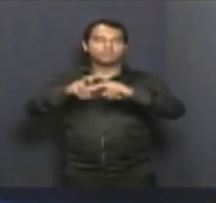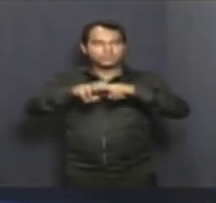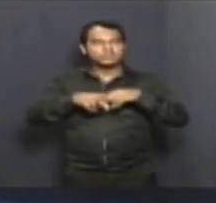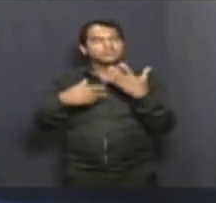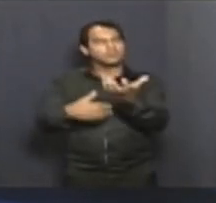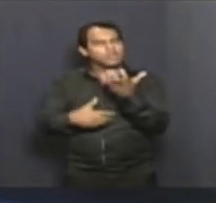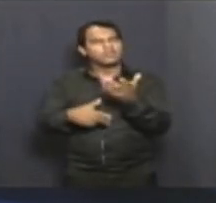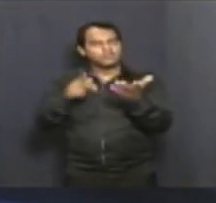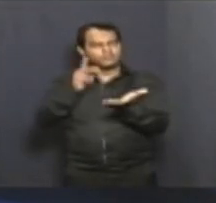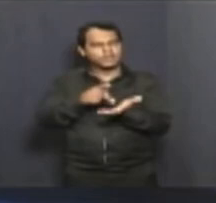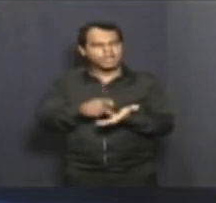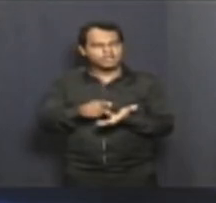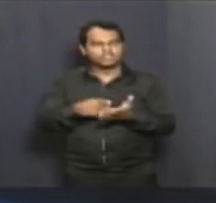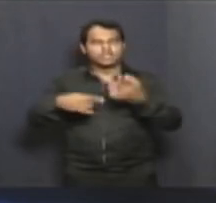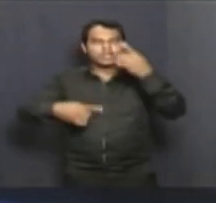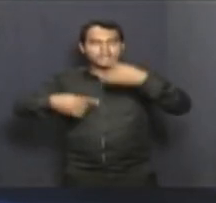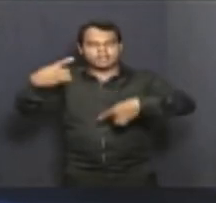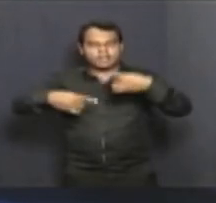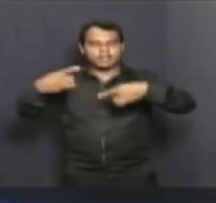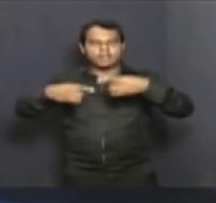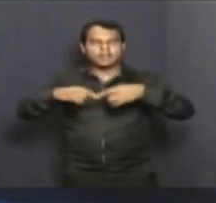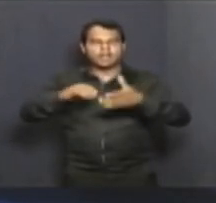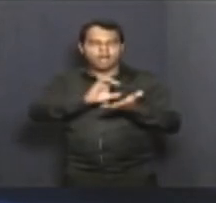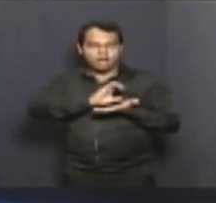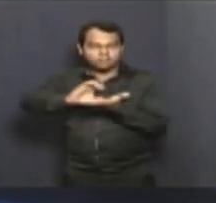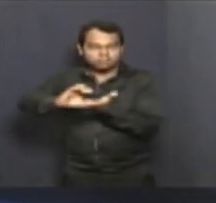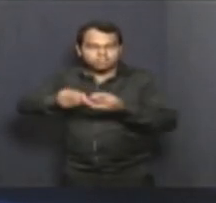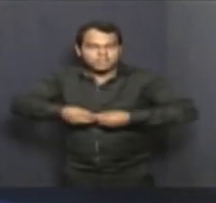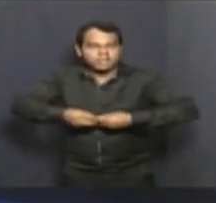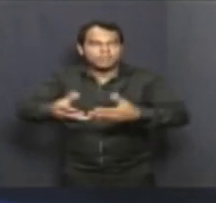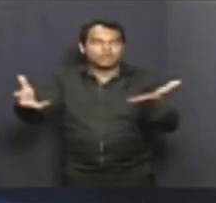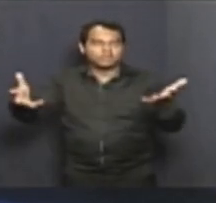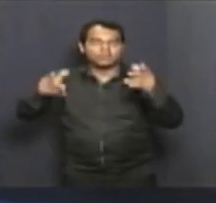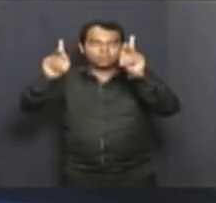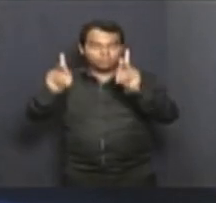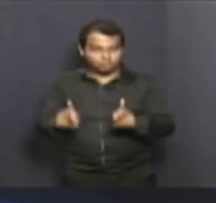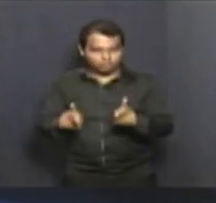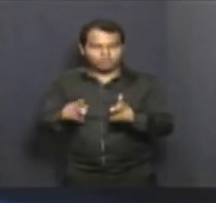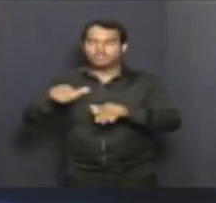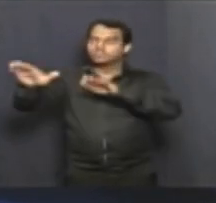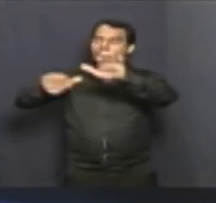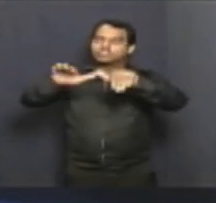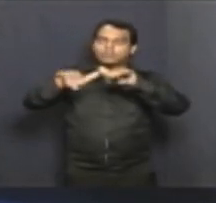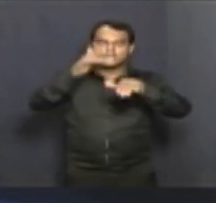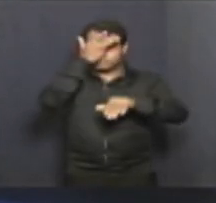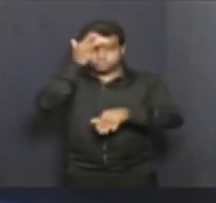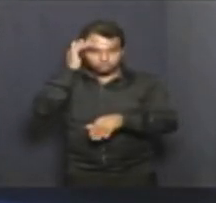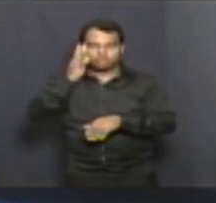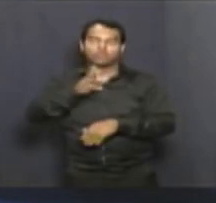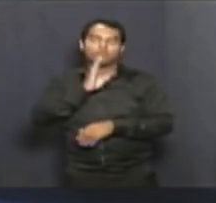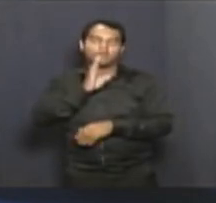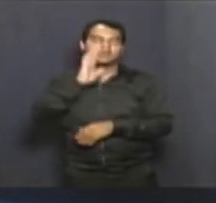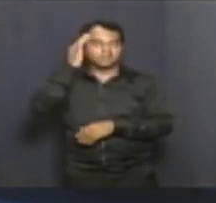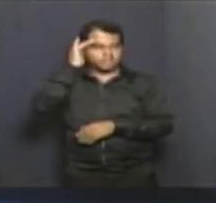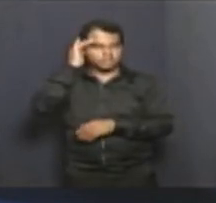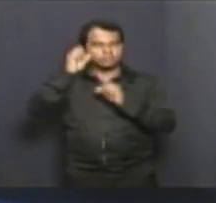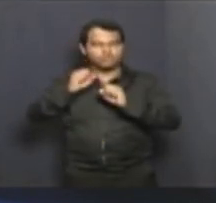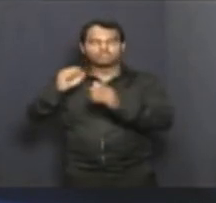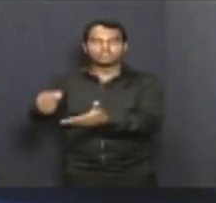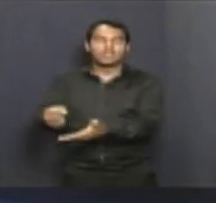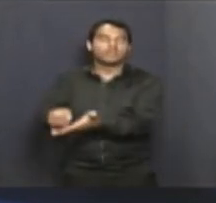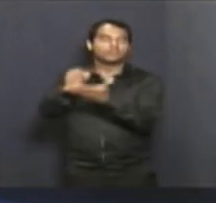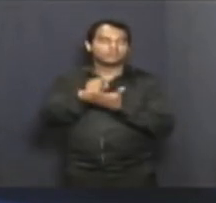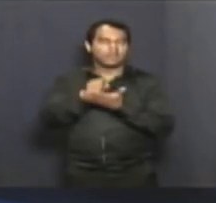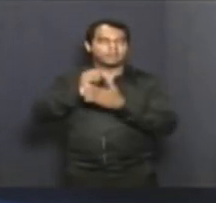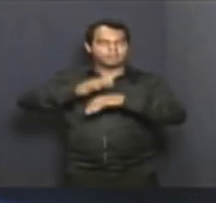quando a gente fala em democratizar o orçamento público em democratizar o orçamento do estado é chamar as pessoas que realmente compreende pode é contribuir muito